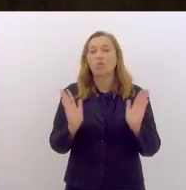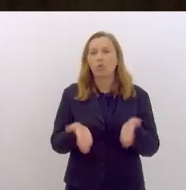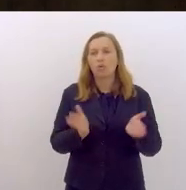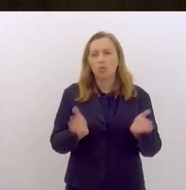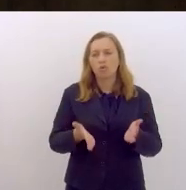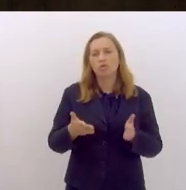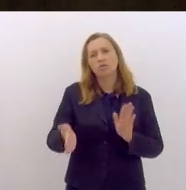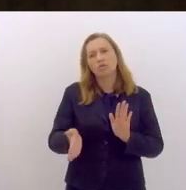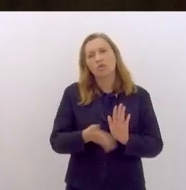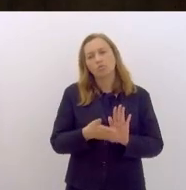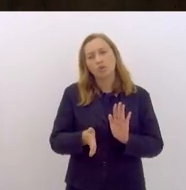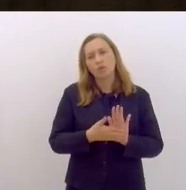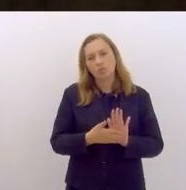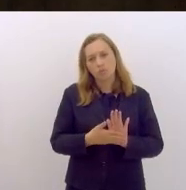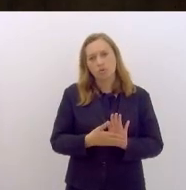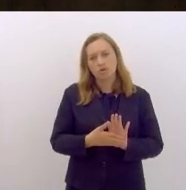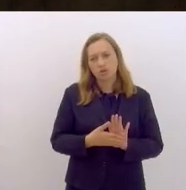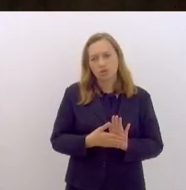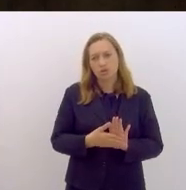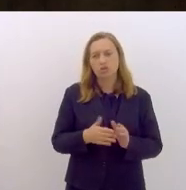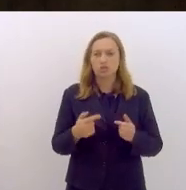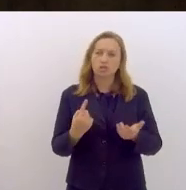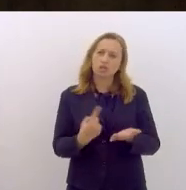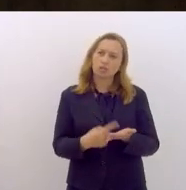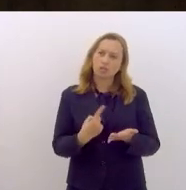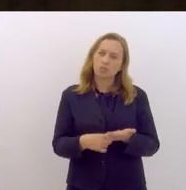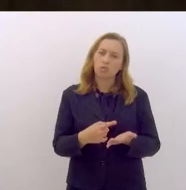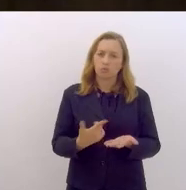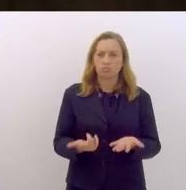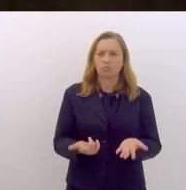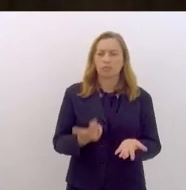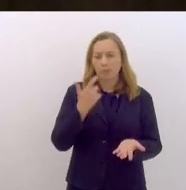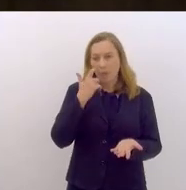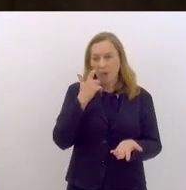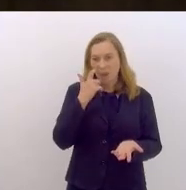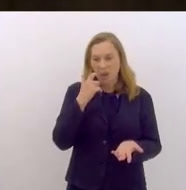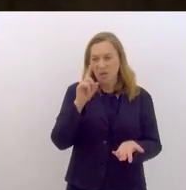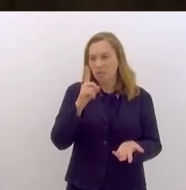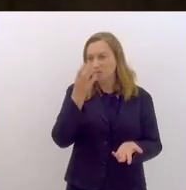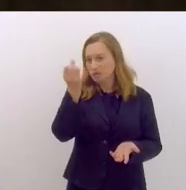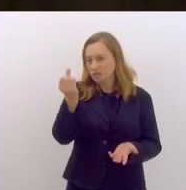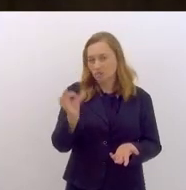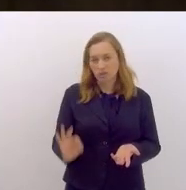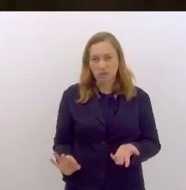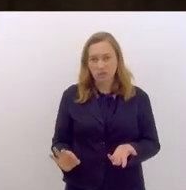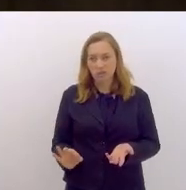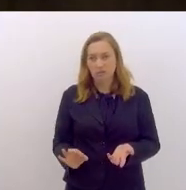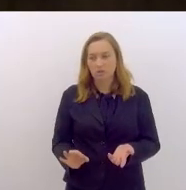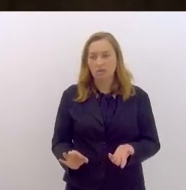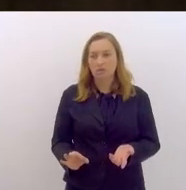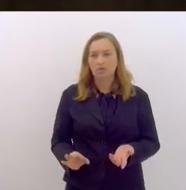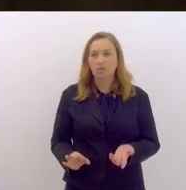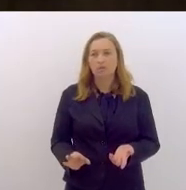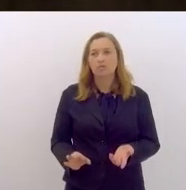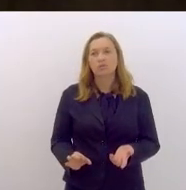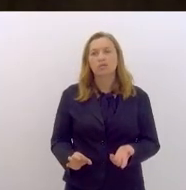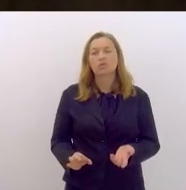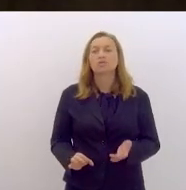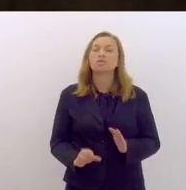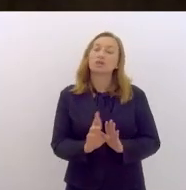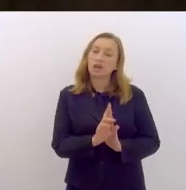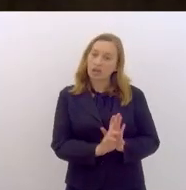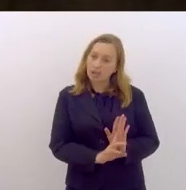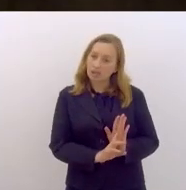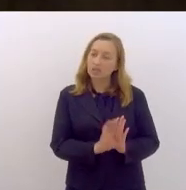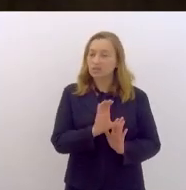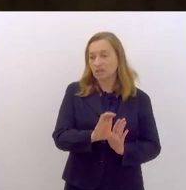uma proposta de acordo, que não seja 6%, como está na redação